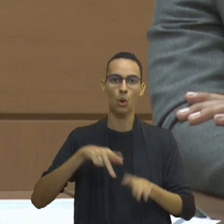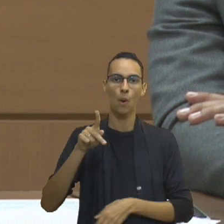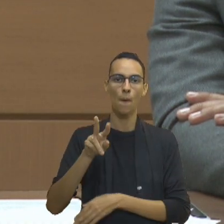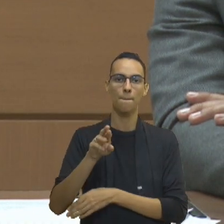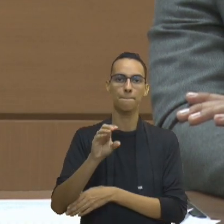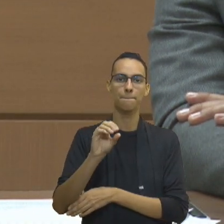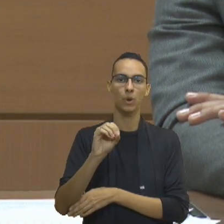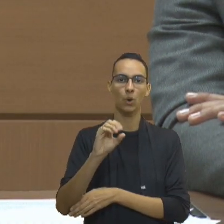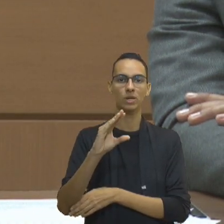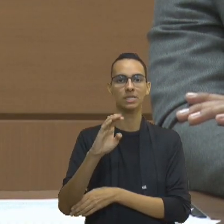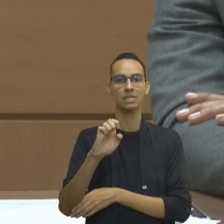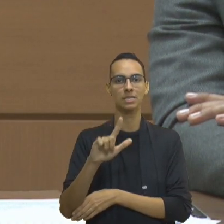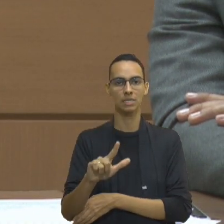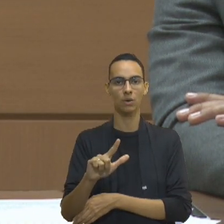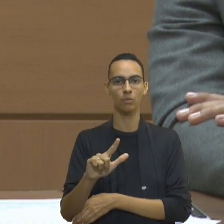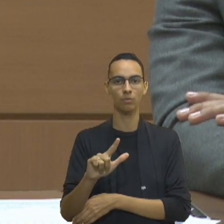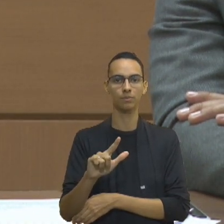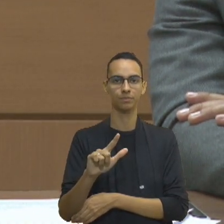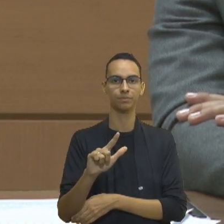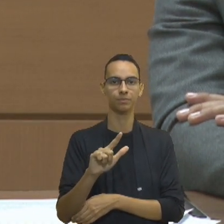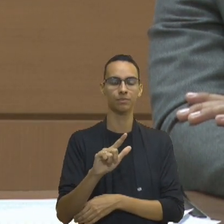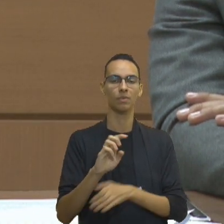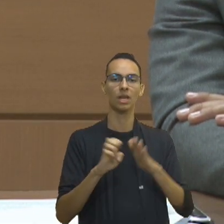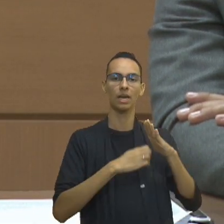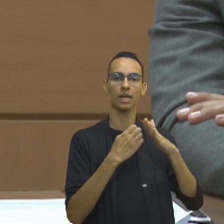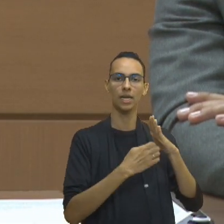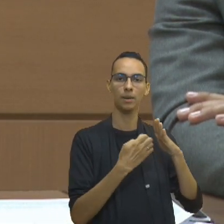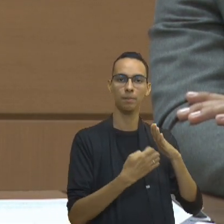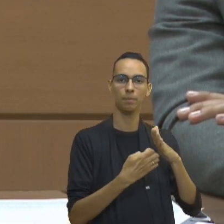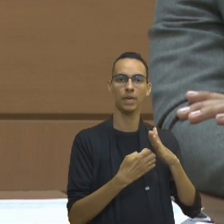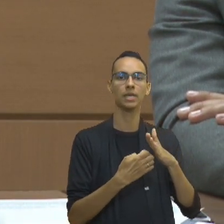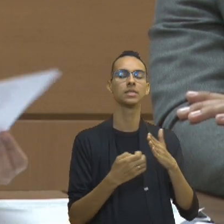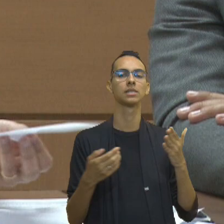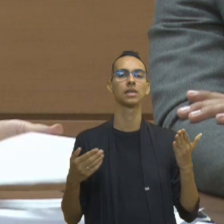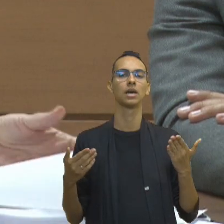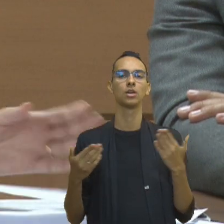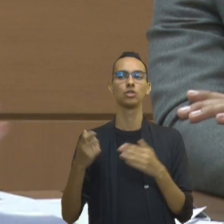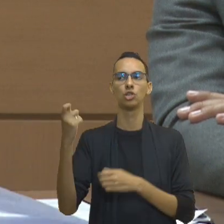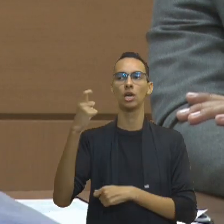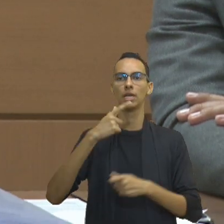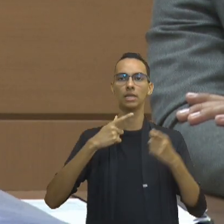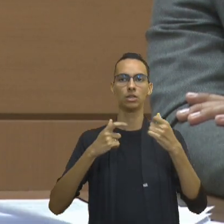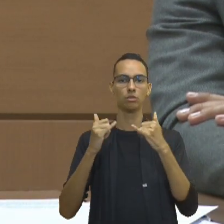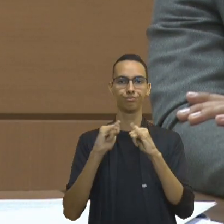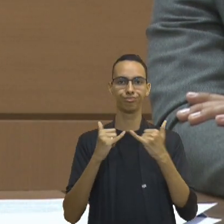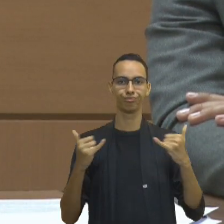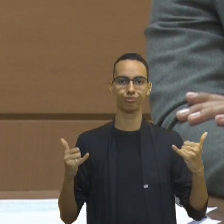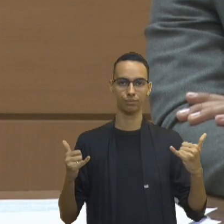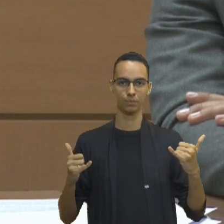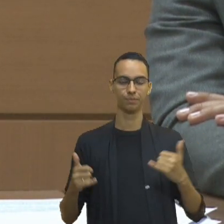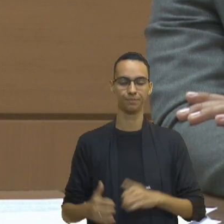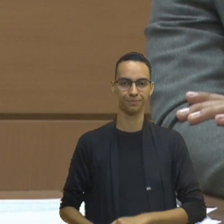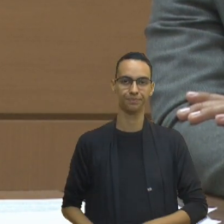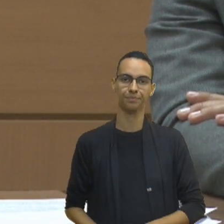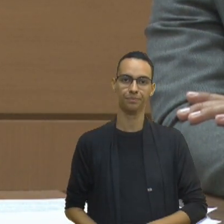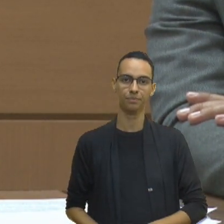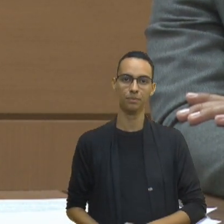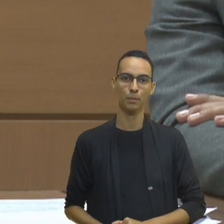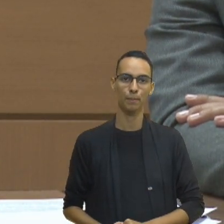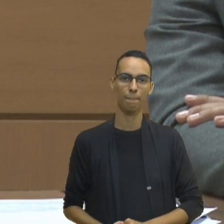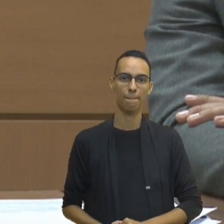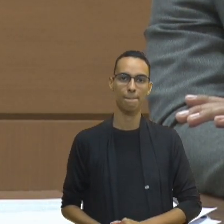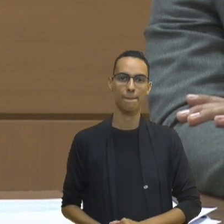Embipar, Empresa Brasileira de Participação em Energia Nuclear e Binacional. Além disso,